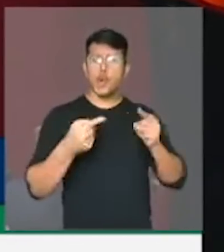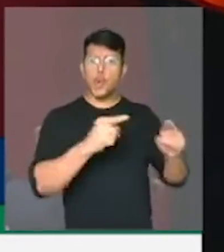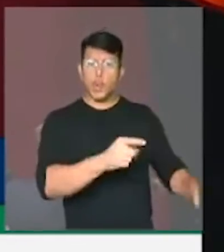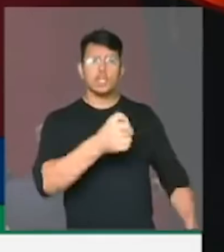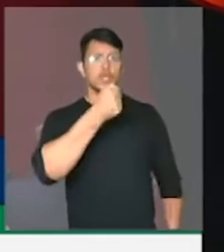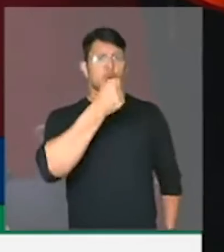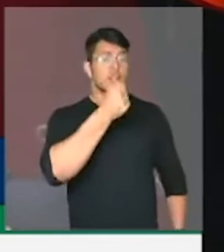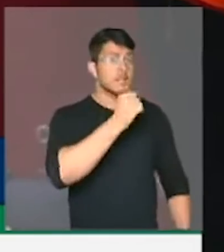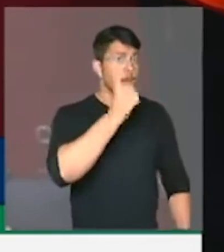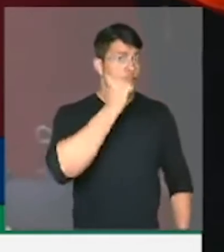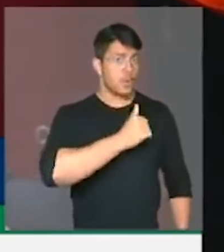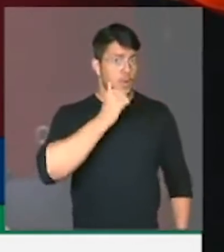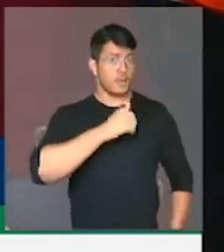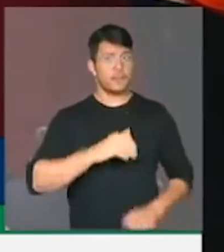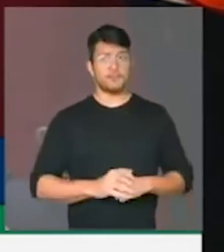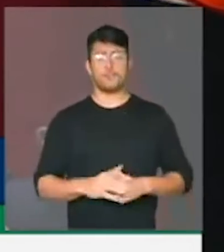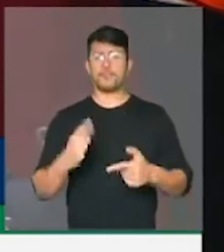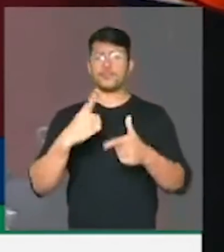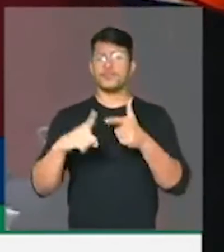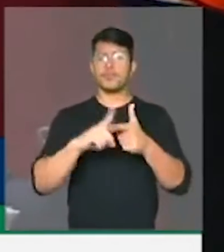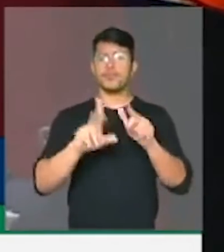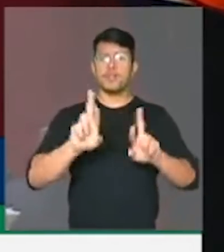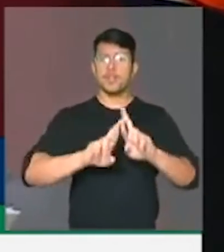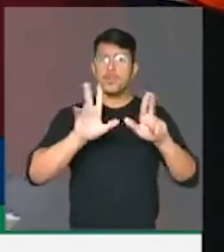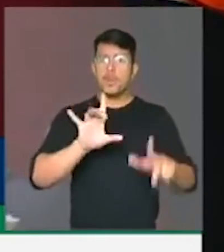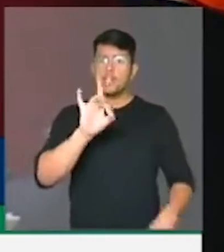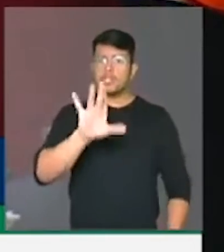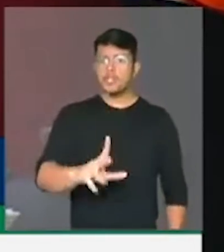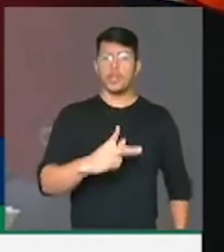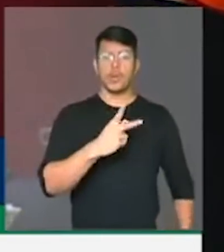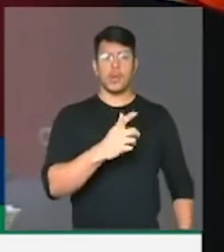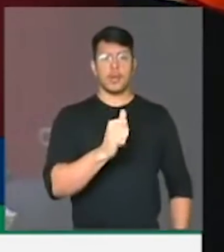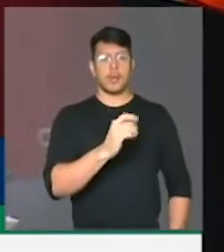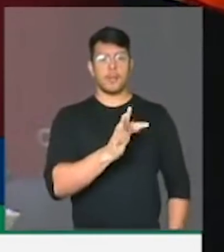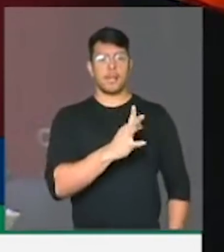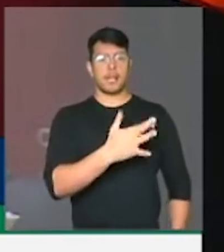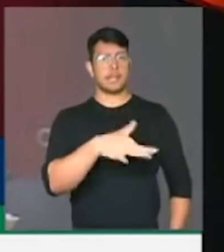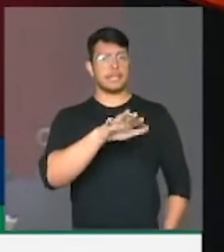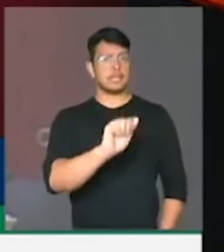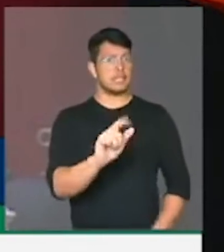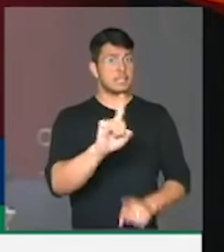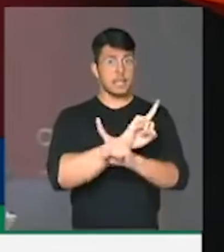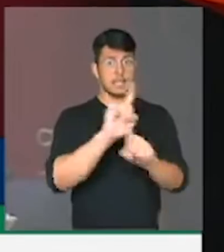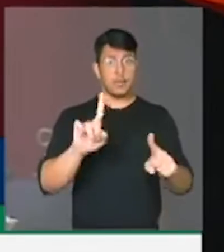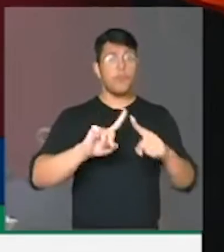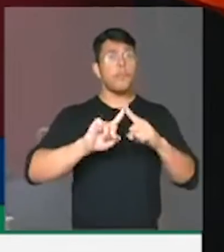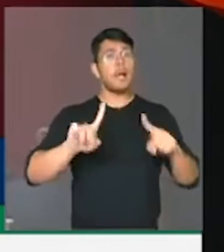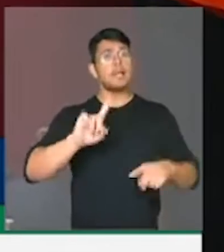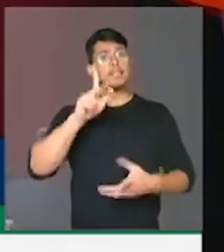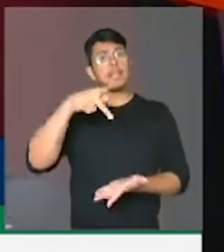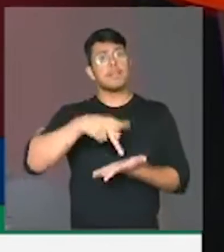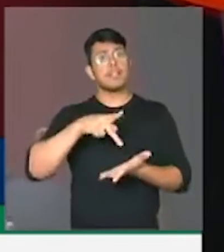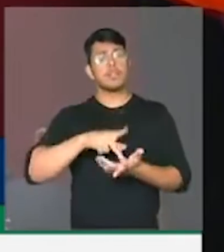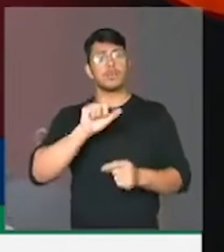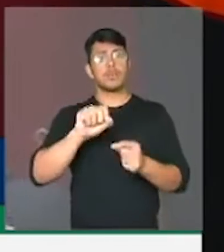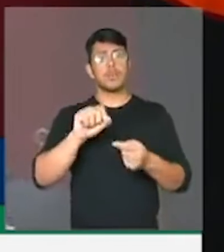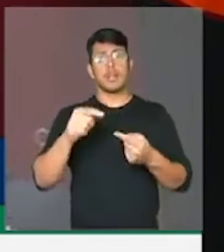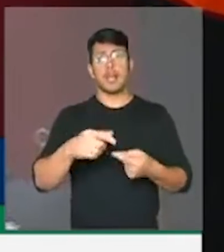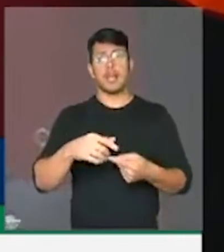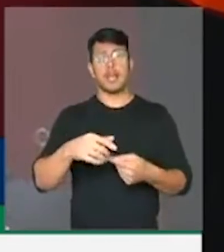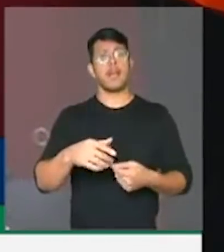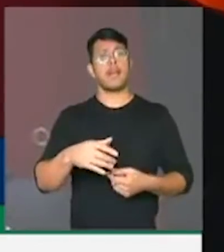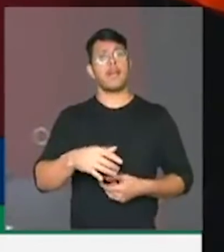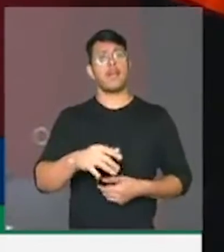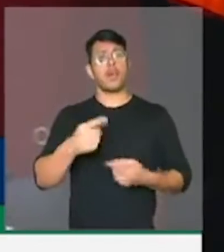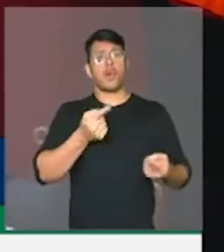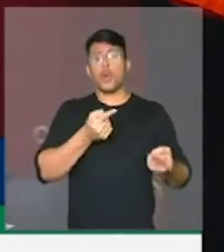discurso não ataca só a jornalista Patrícia, mas ataca todas as mulheres que cotidianamente são vítimas